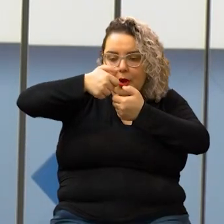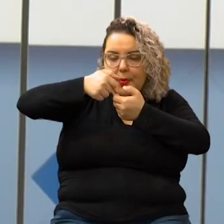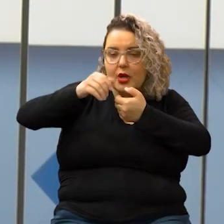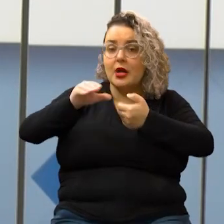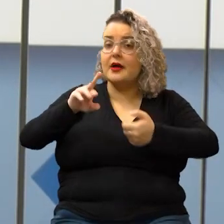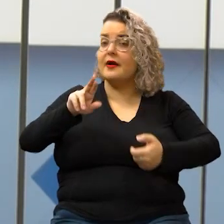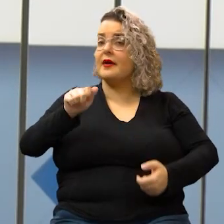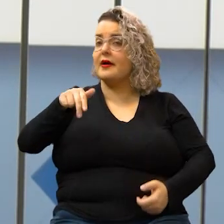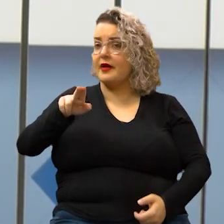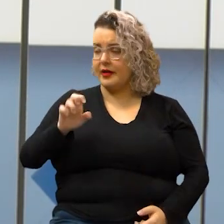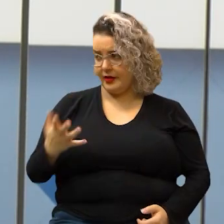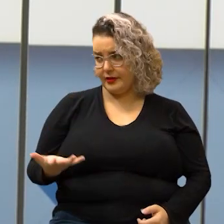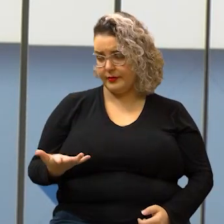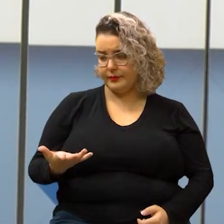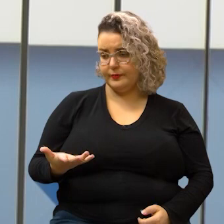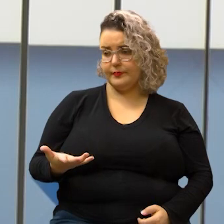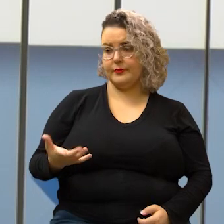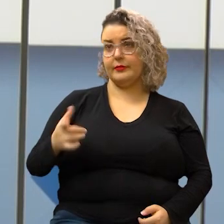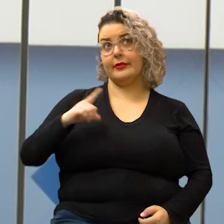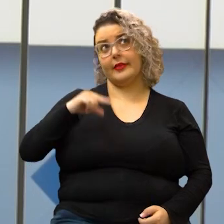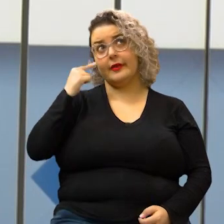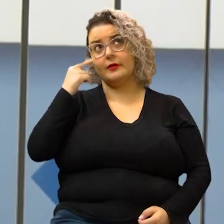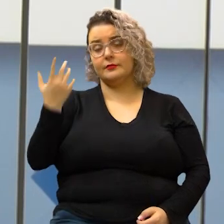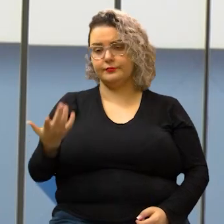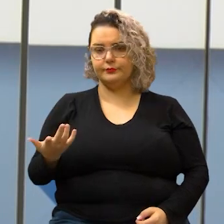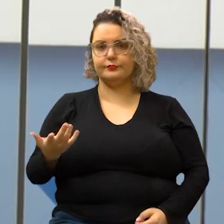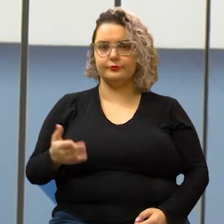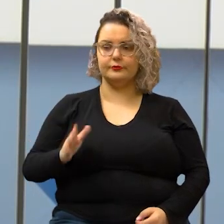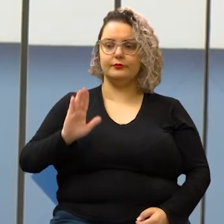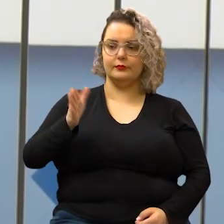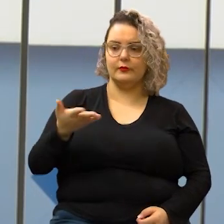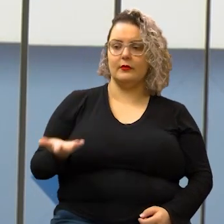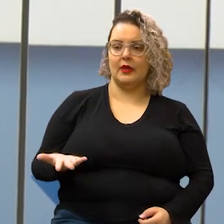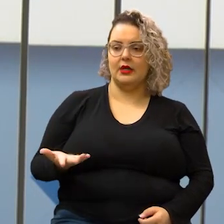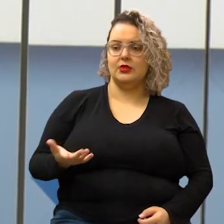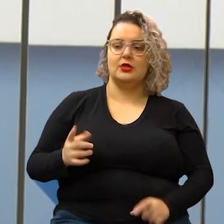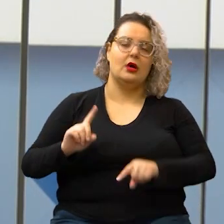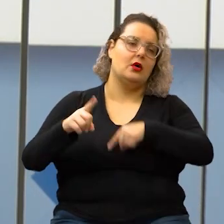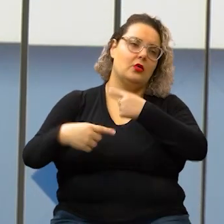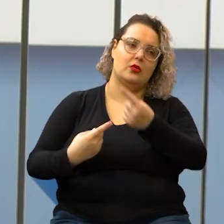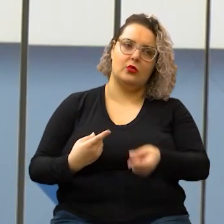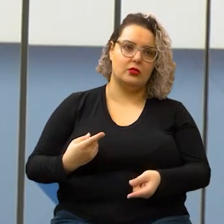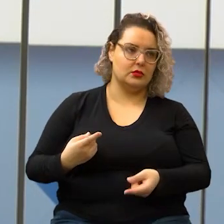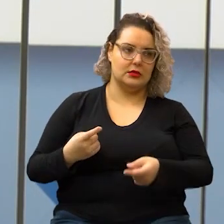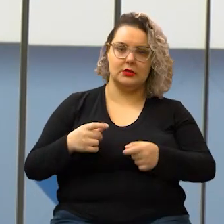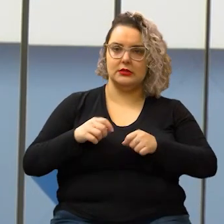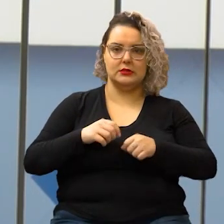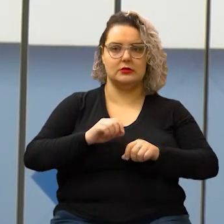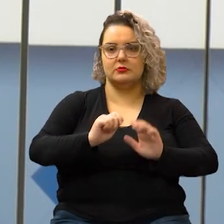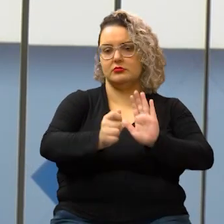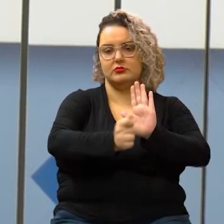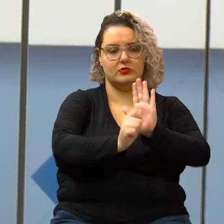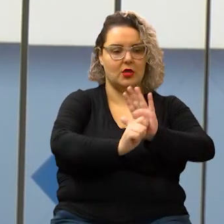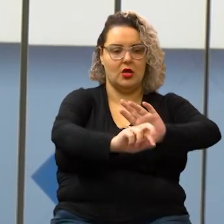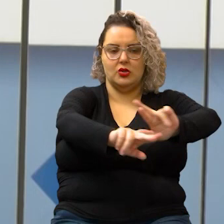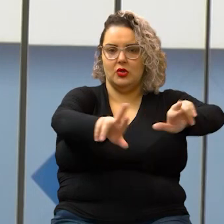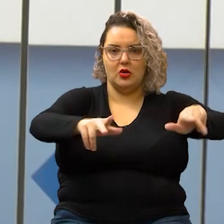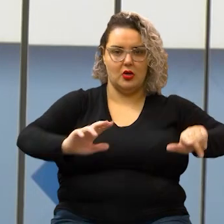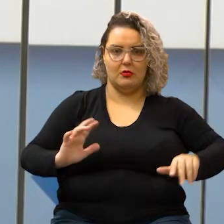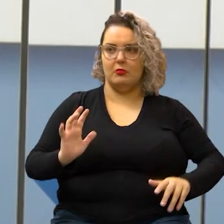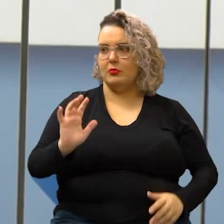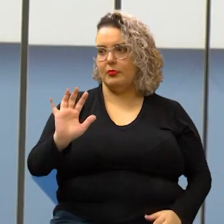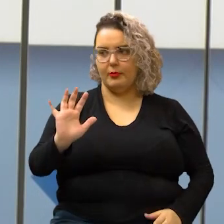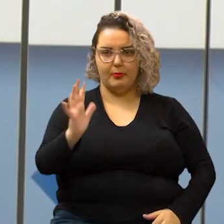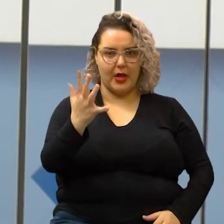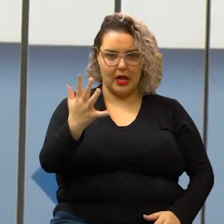tendo em vista que já tomou outras proporções, né? Outras drogas apareceram, como a família